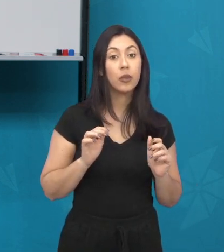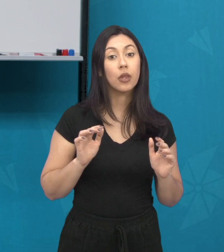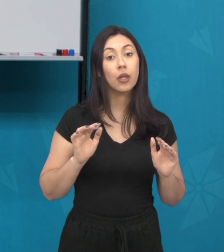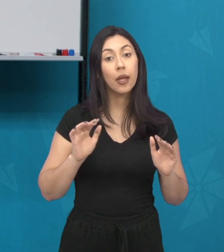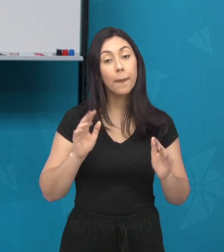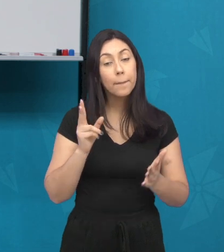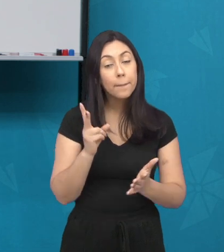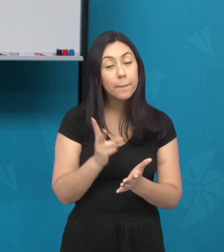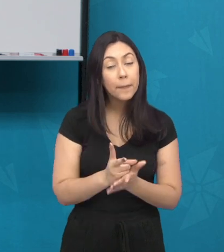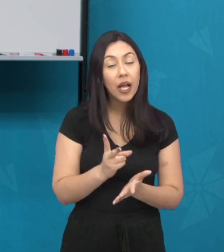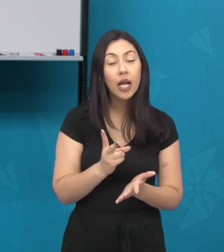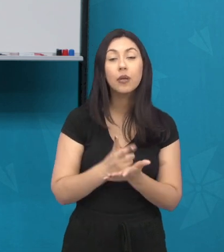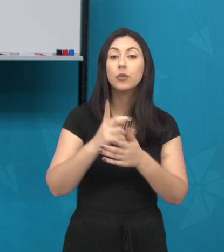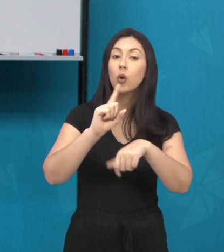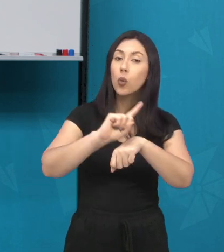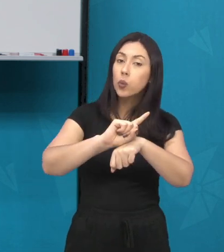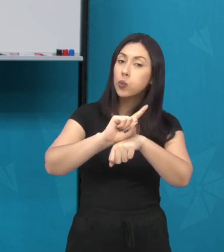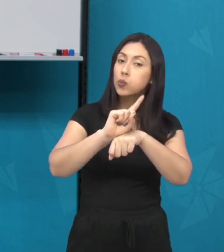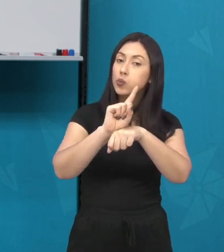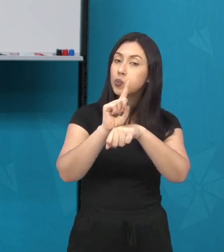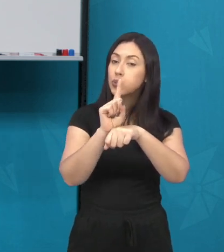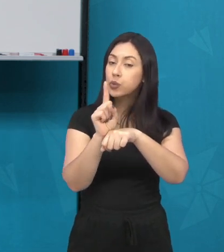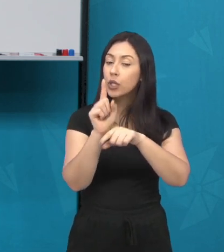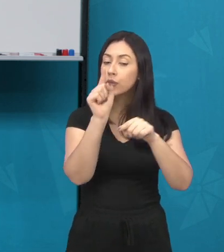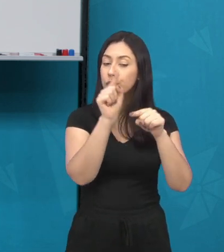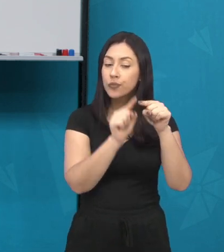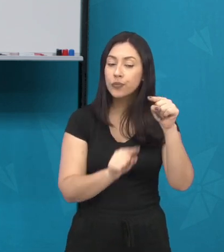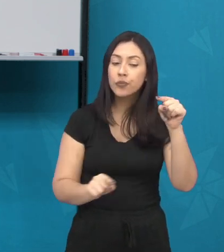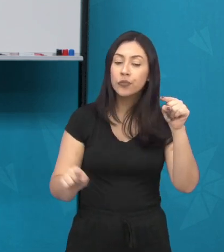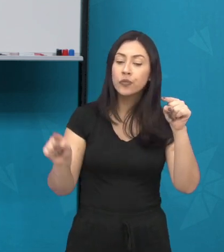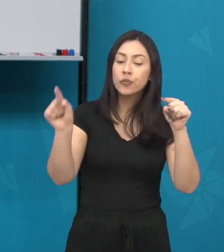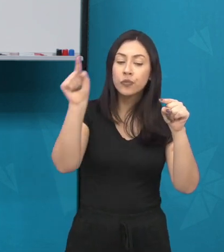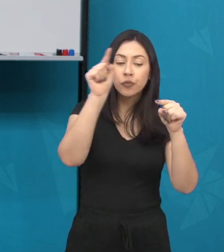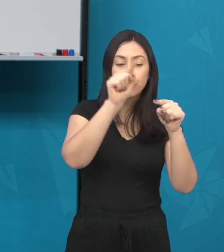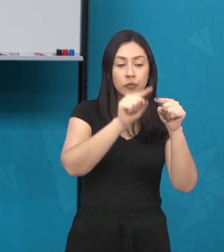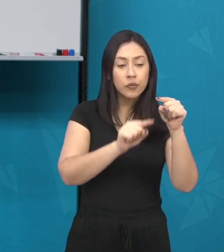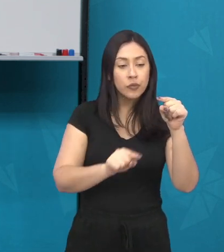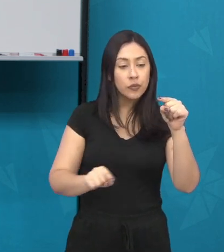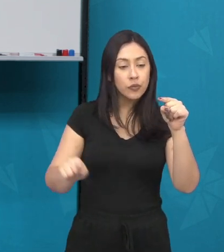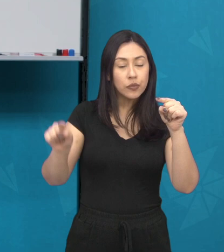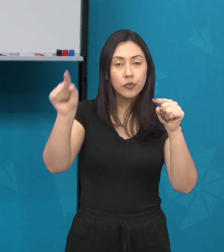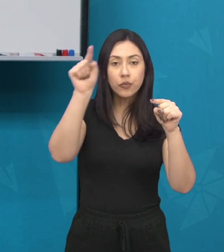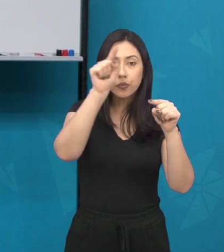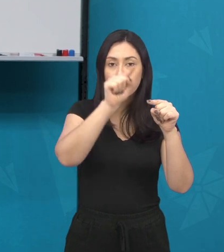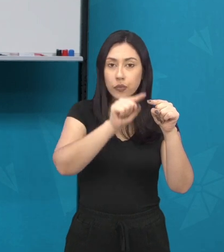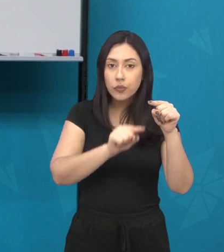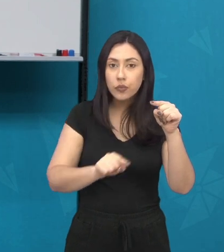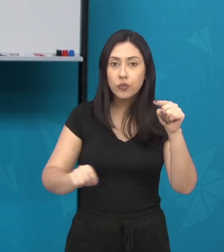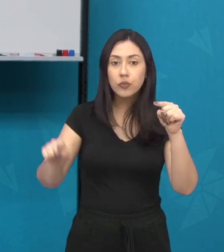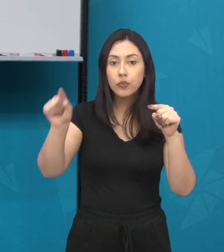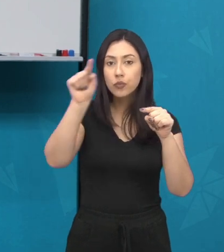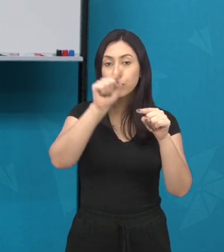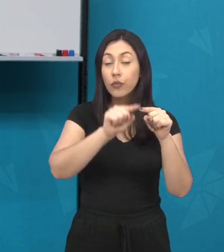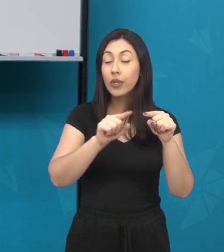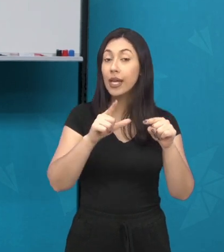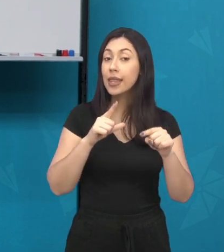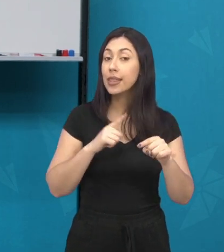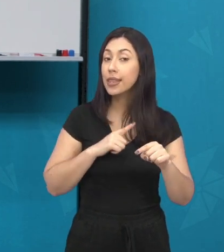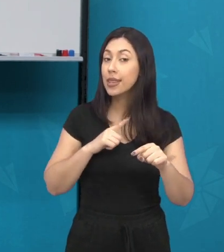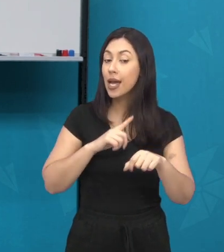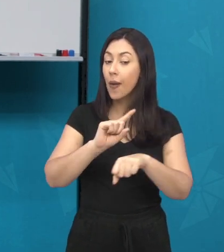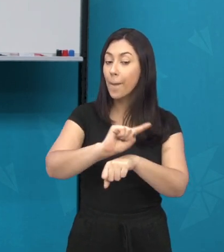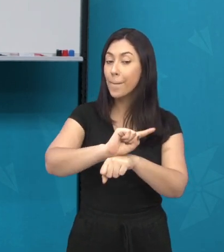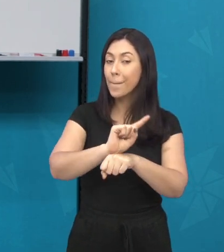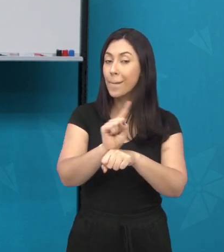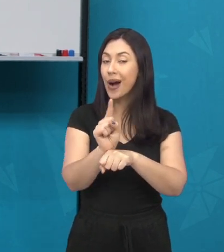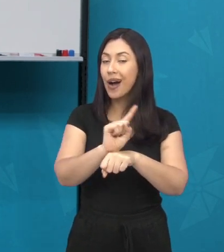velocidade escalar do movimento circular ser constante eu tenho uma aceleração que aponta pro centro e